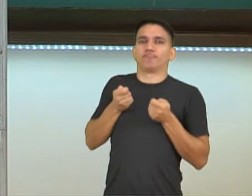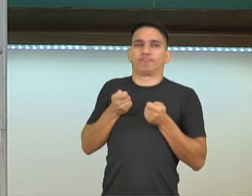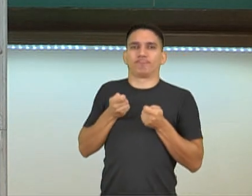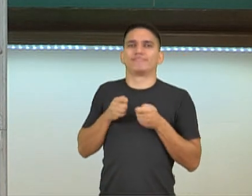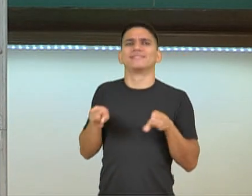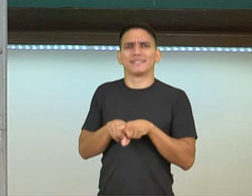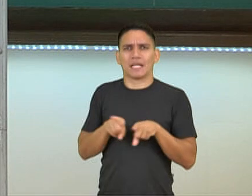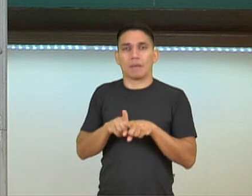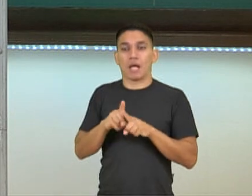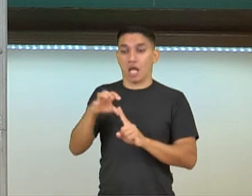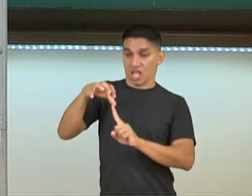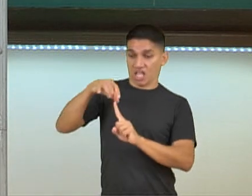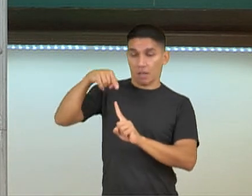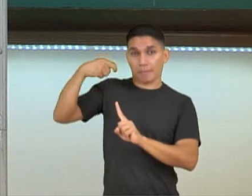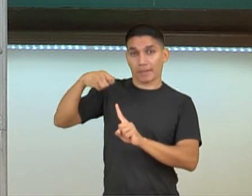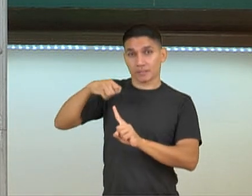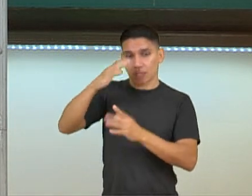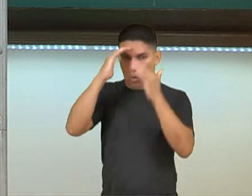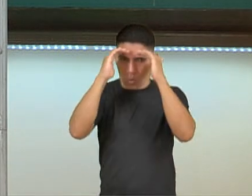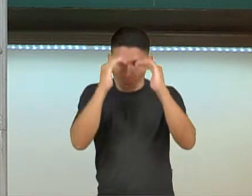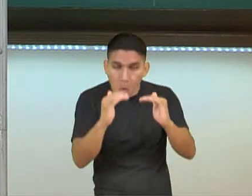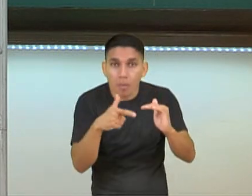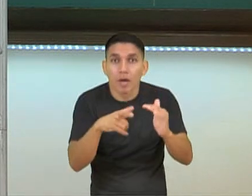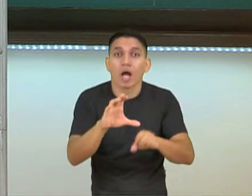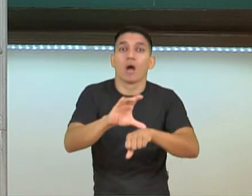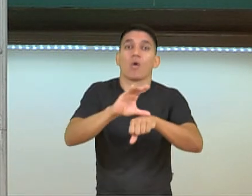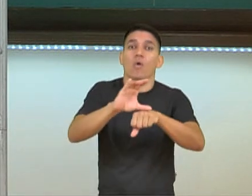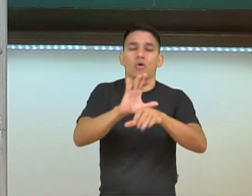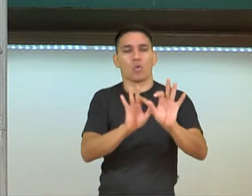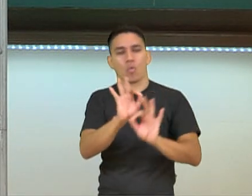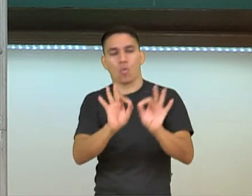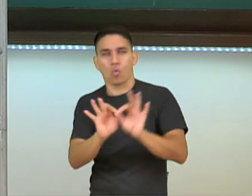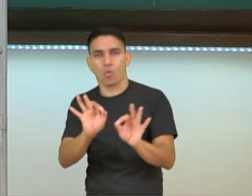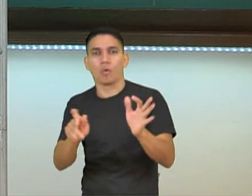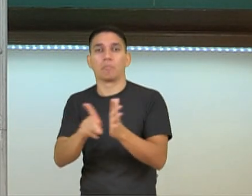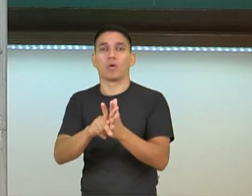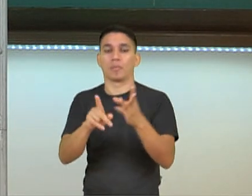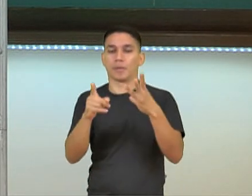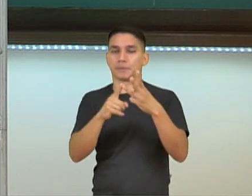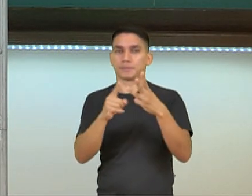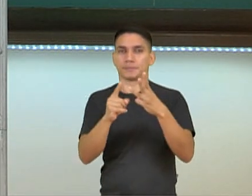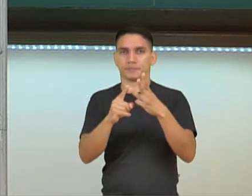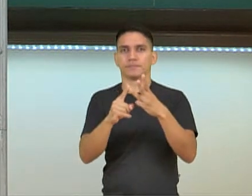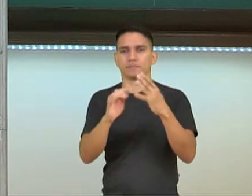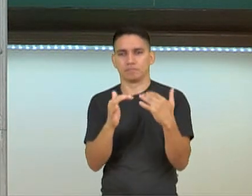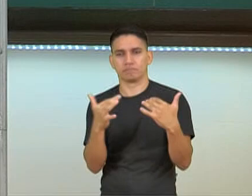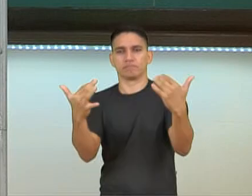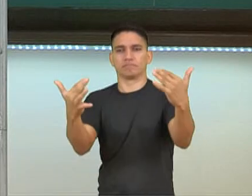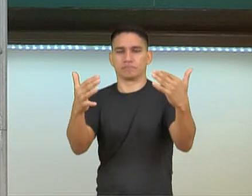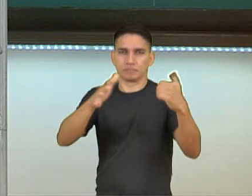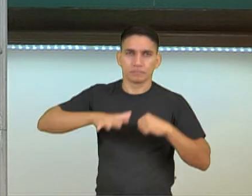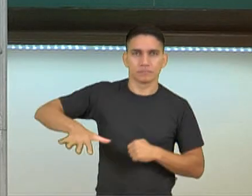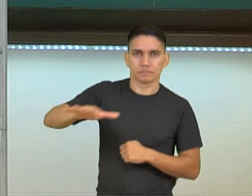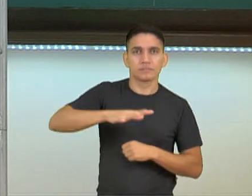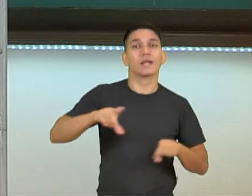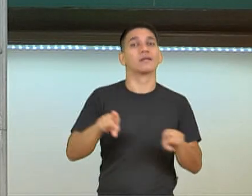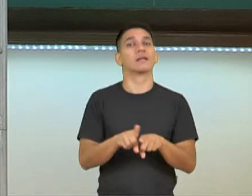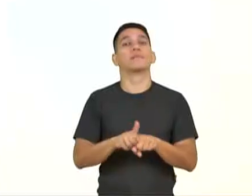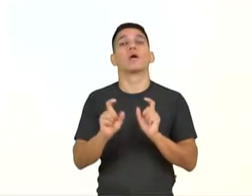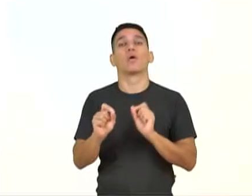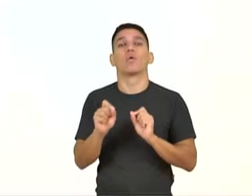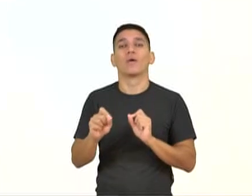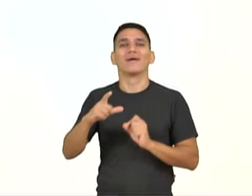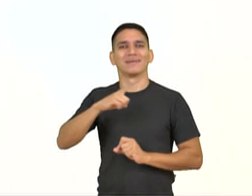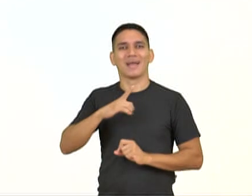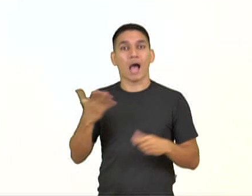obedecer à Constituição que foi organizada pela Assembleia Nacional, e colocava-se assim